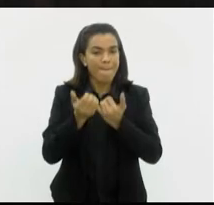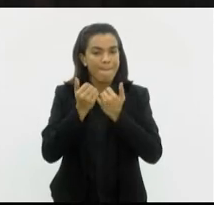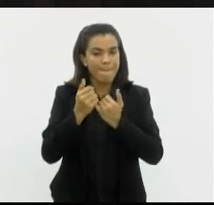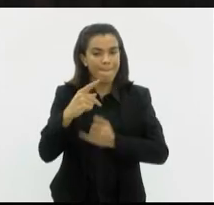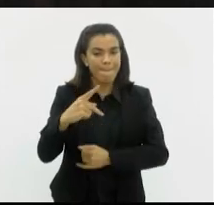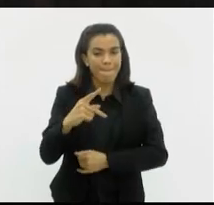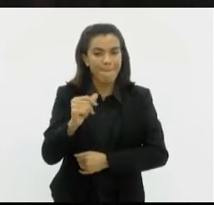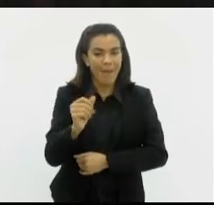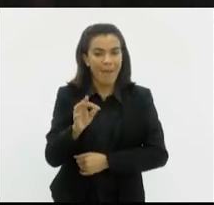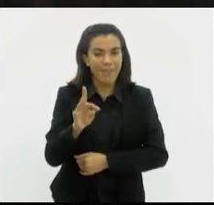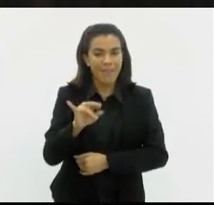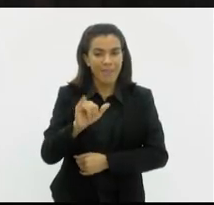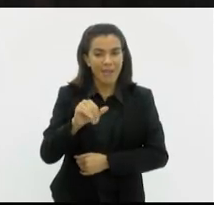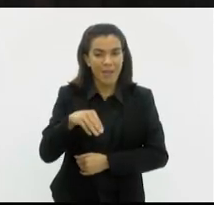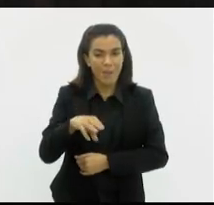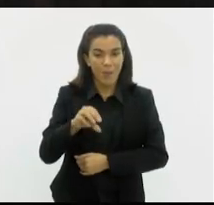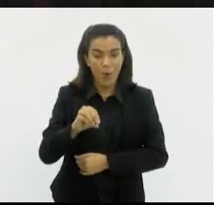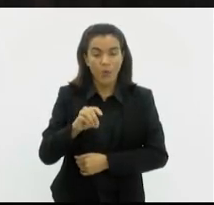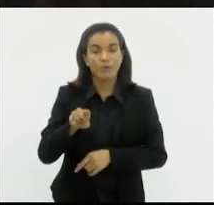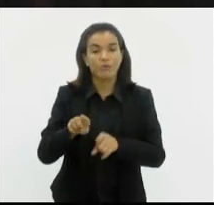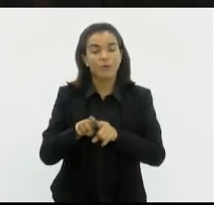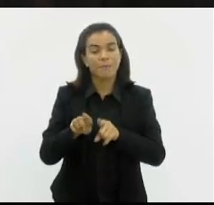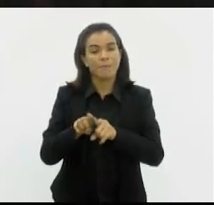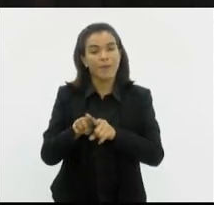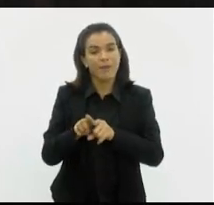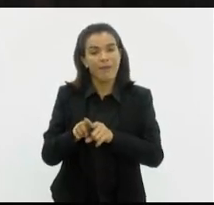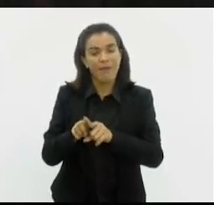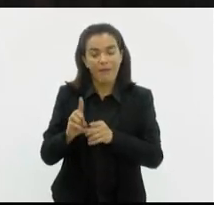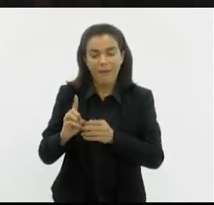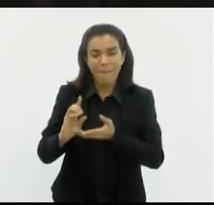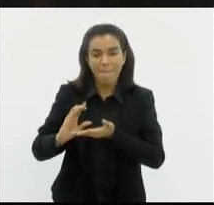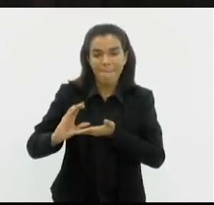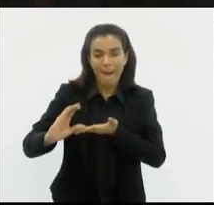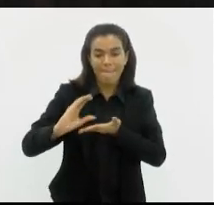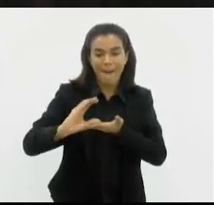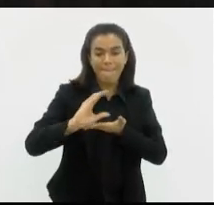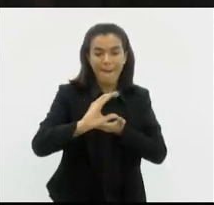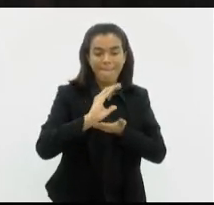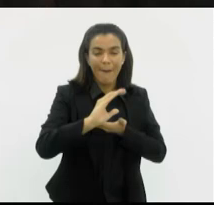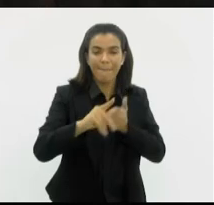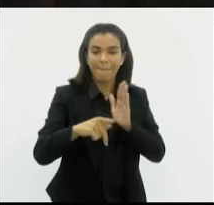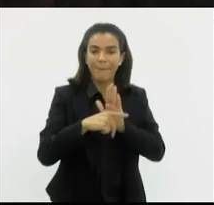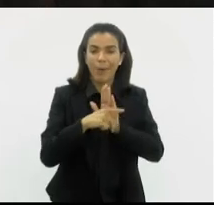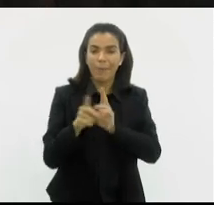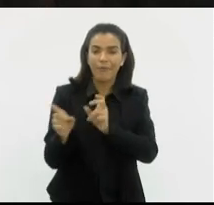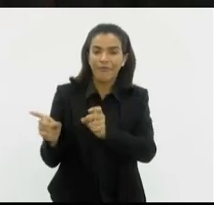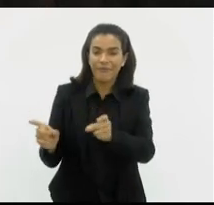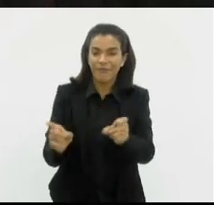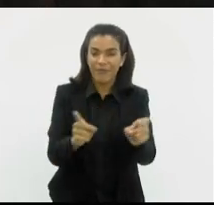dos royalties das participações especiais, porque